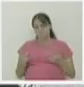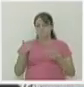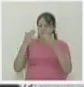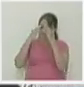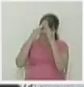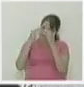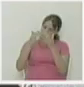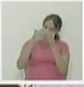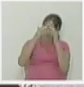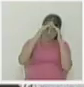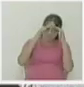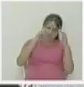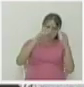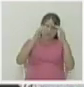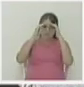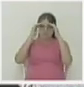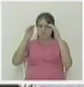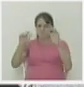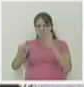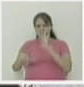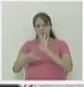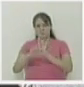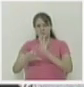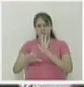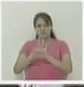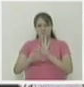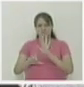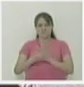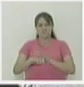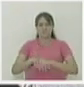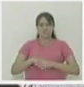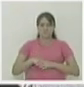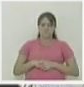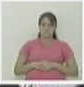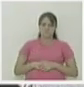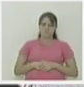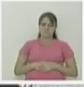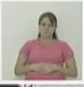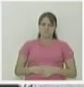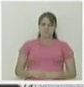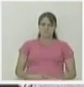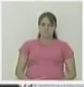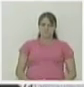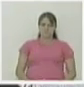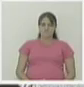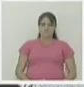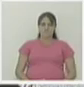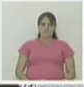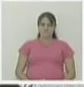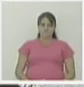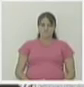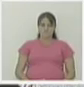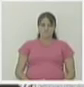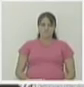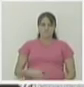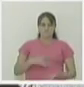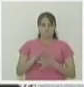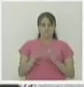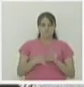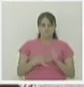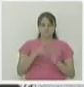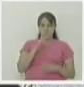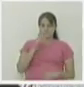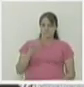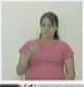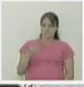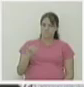e aquela outra lei, e sendo exatos e sendo precisos, Jesus veio dizer, por